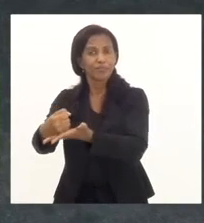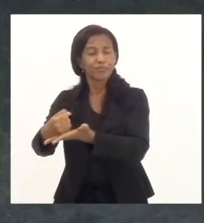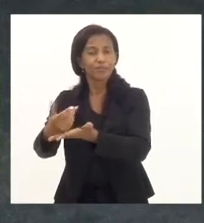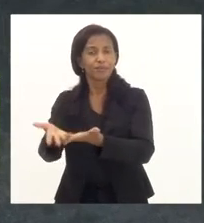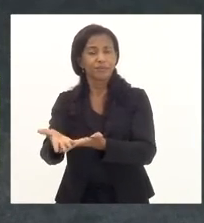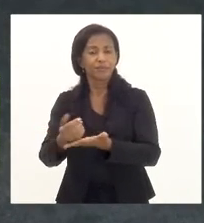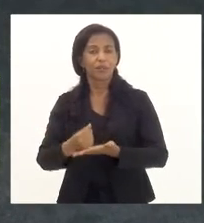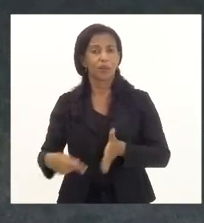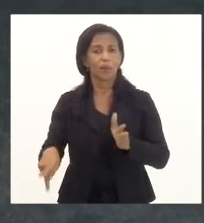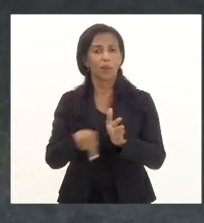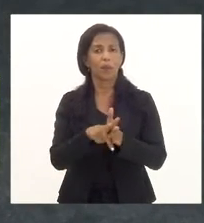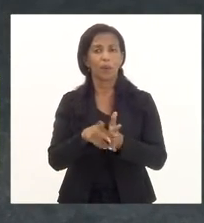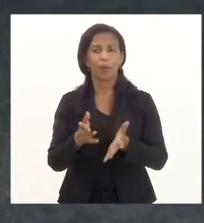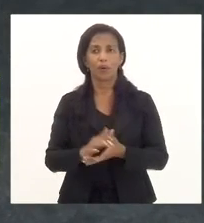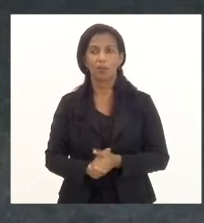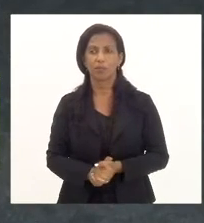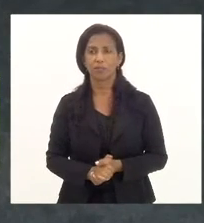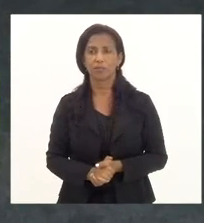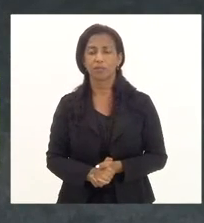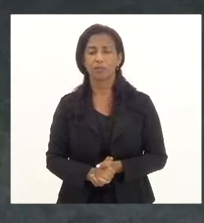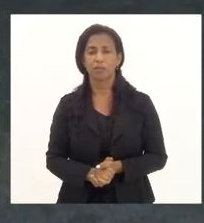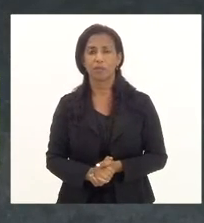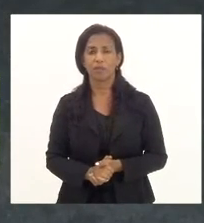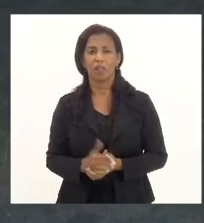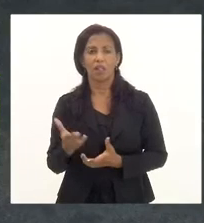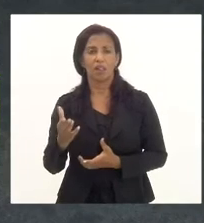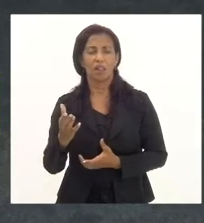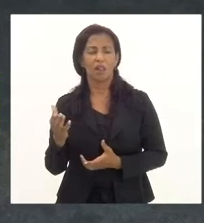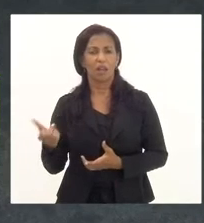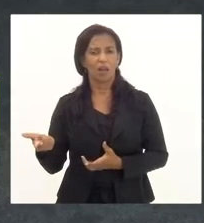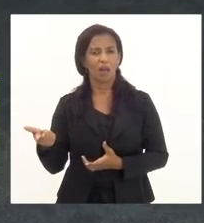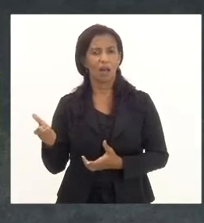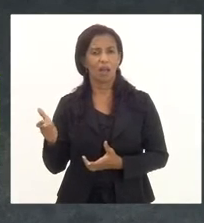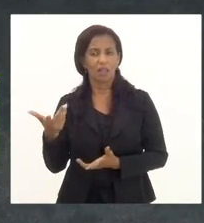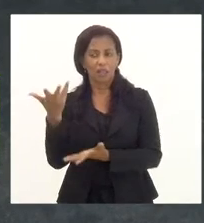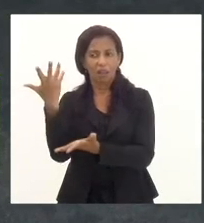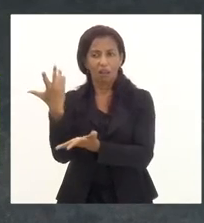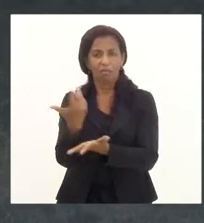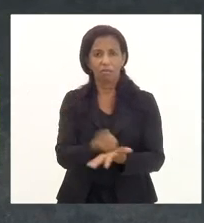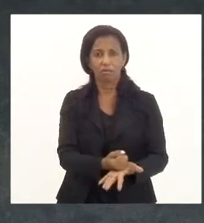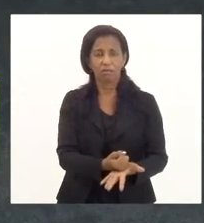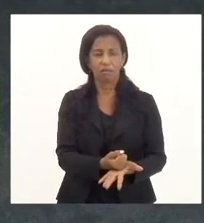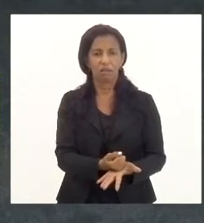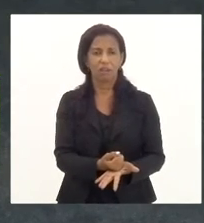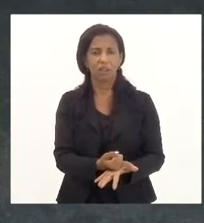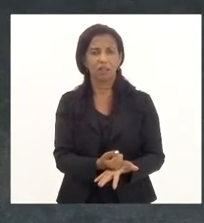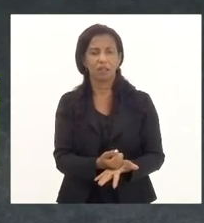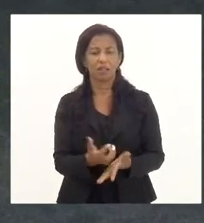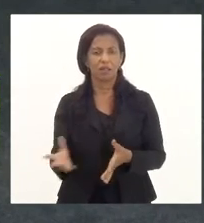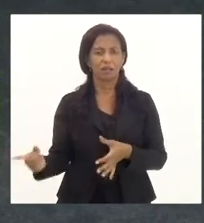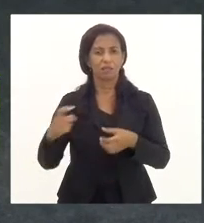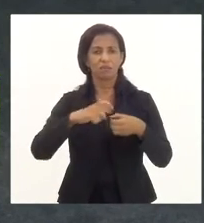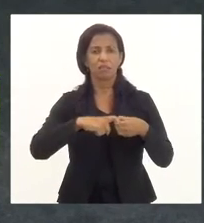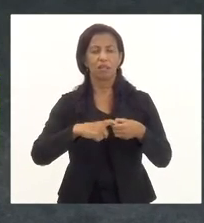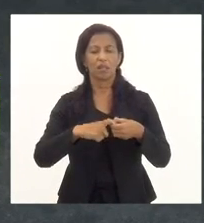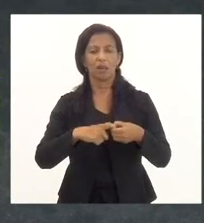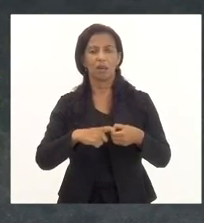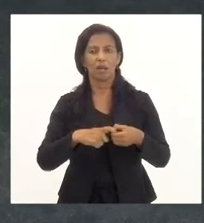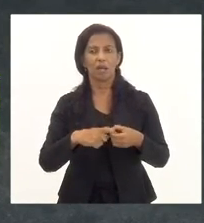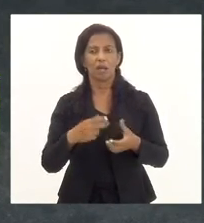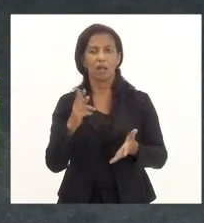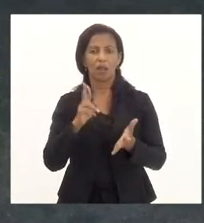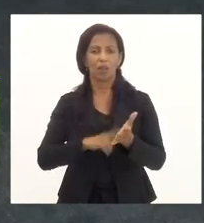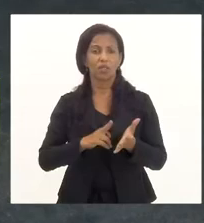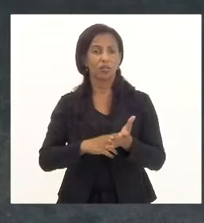o o próprio a própria consideração e se aderia né a adesão ao regime de recuperação